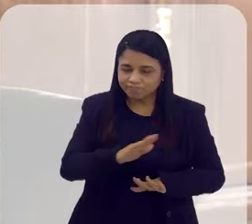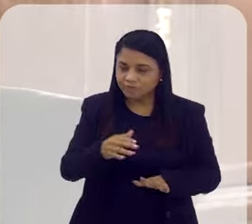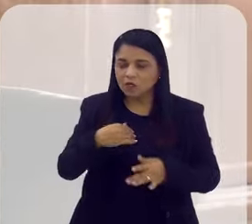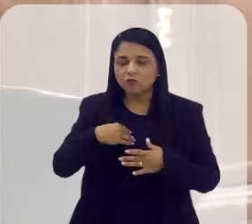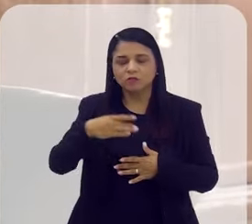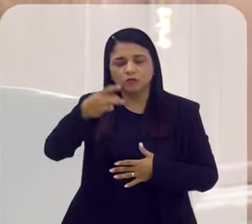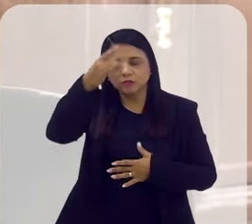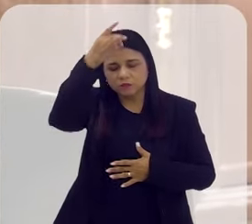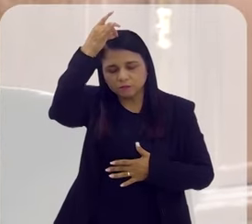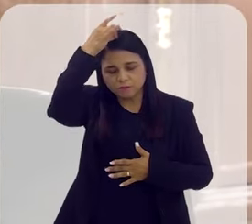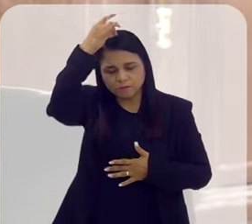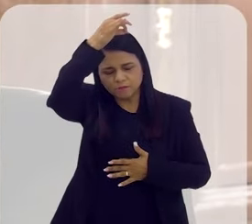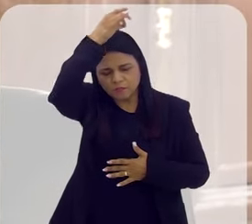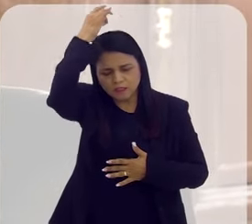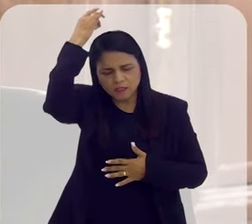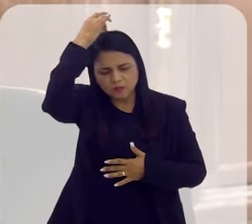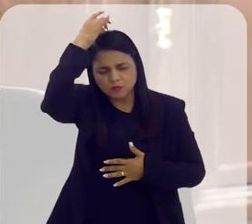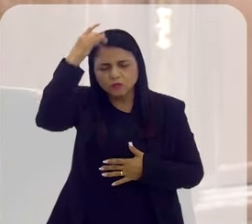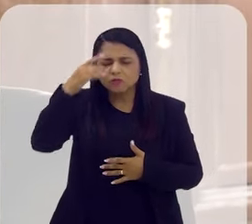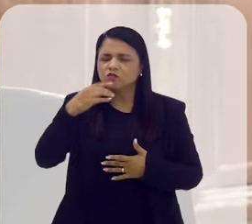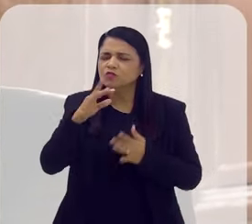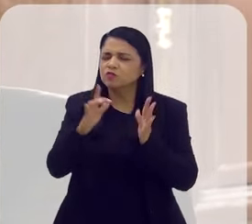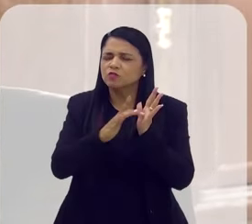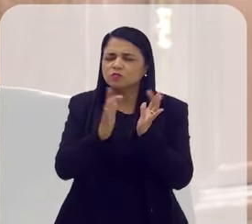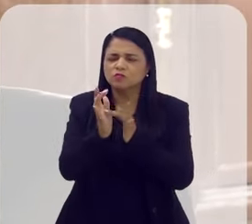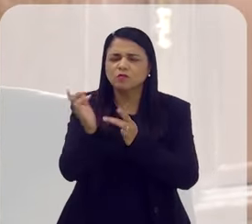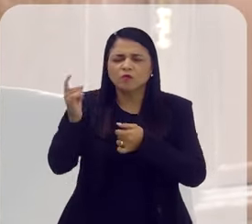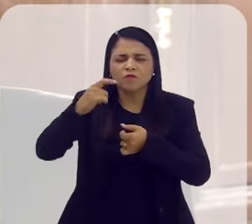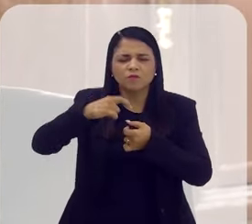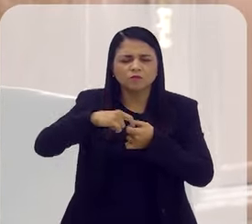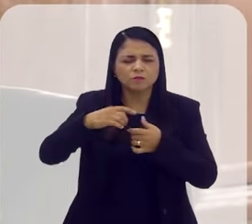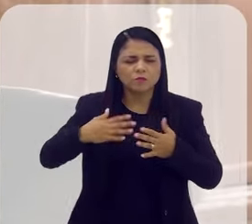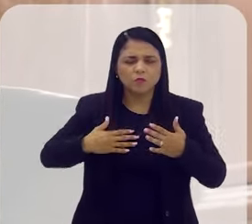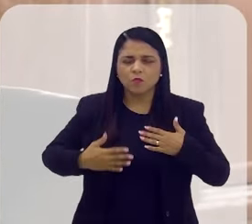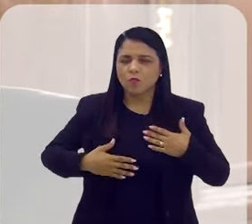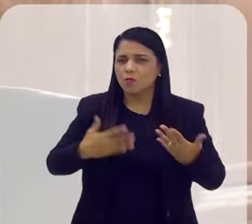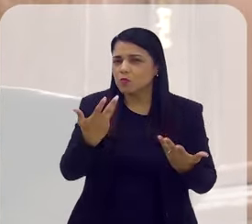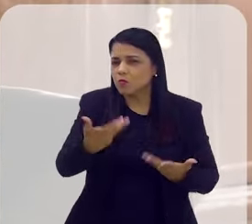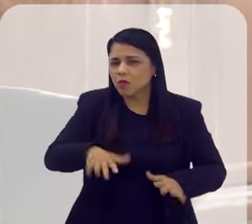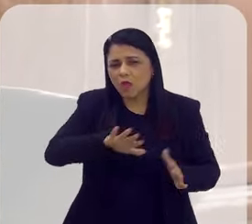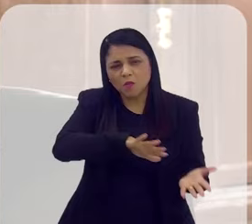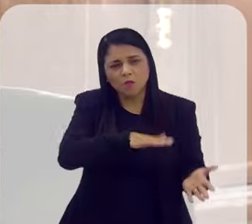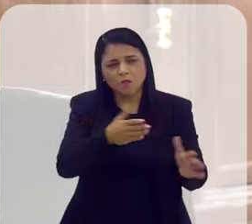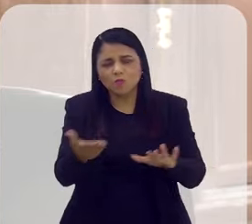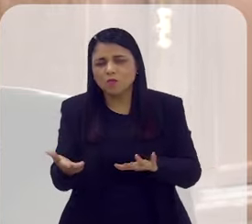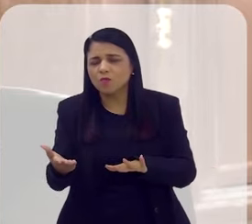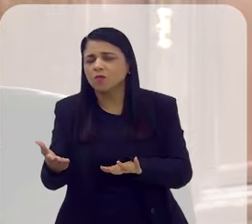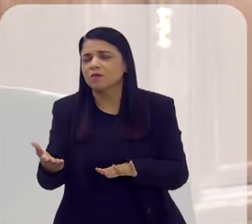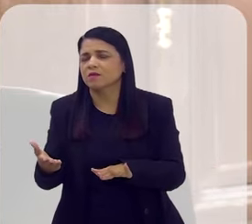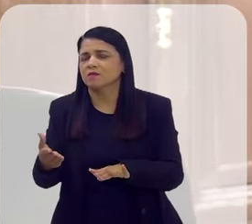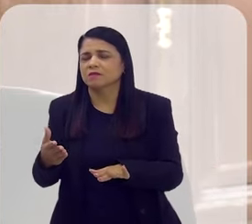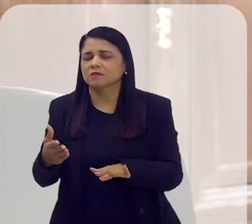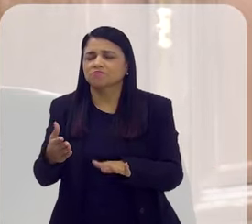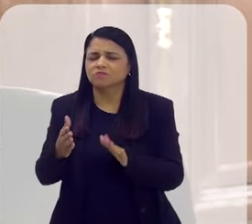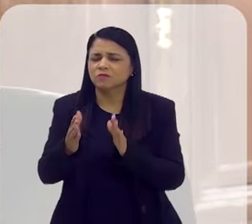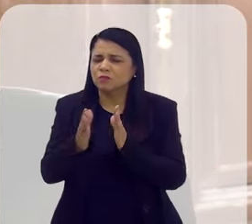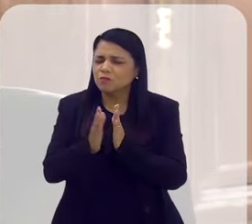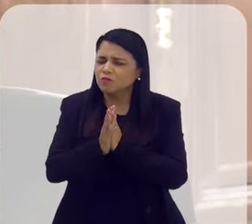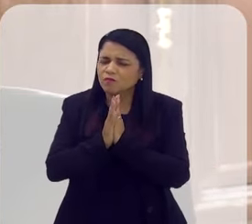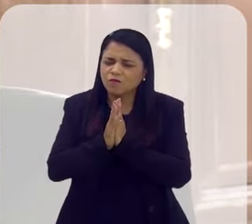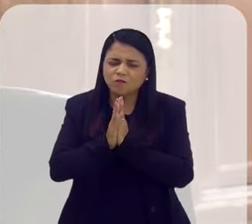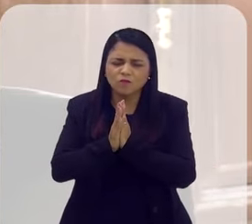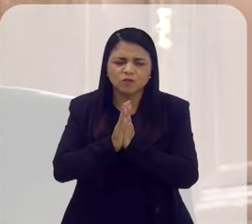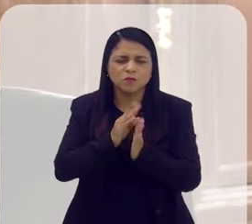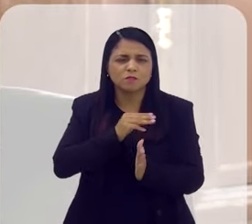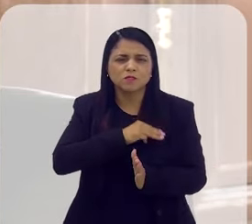eu clamando em espírito, Jesus, por favor, eu quero voltar para o meu corpo. Jesus, eu não quero ir agora. Senhor, tem